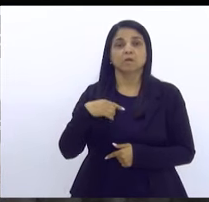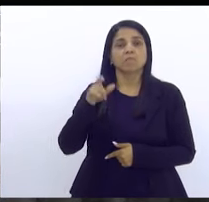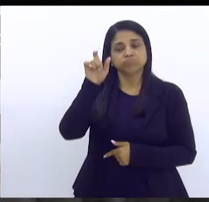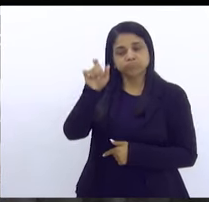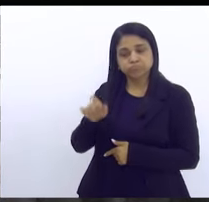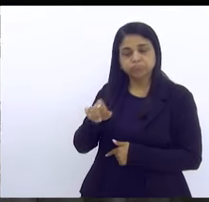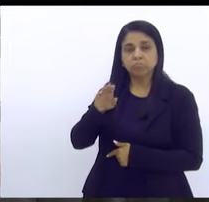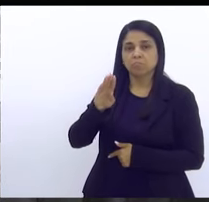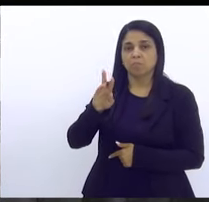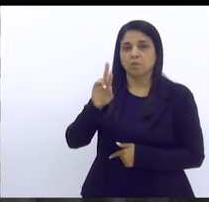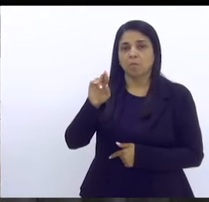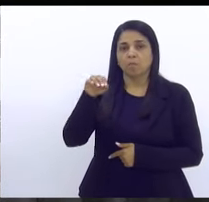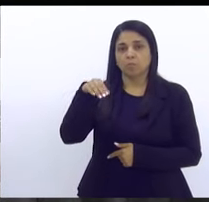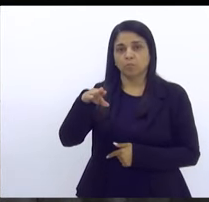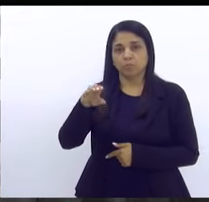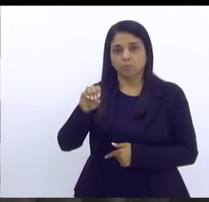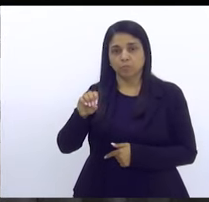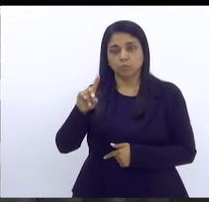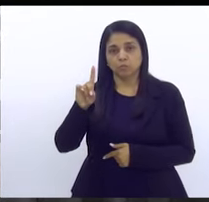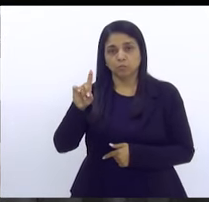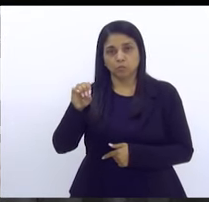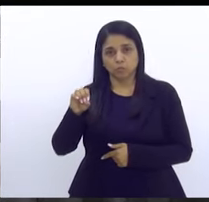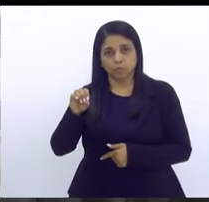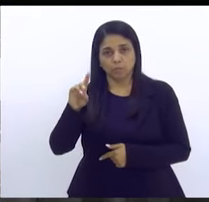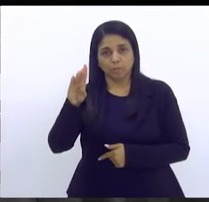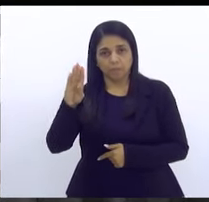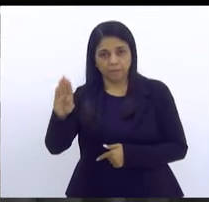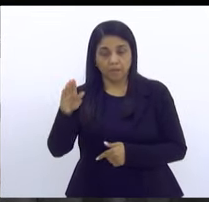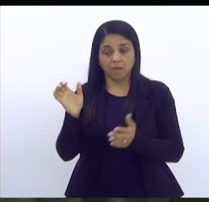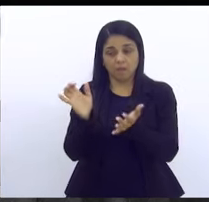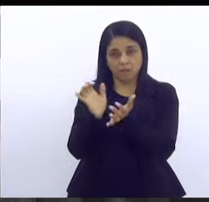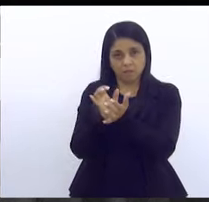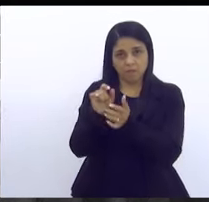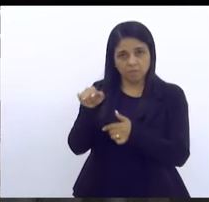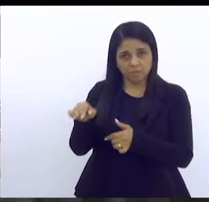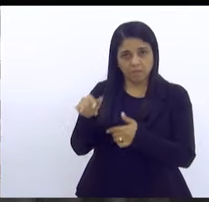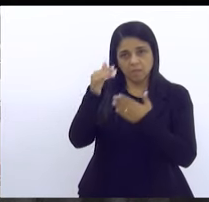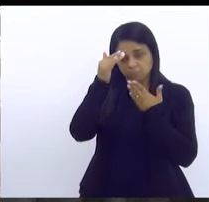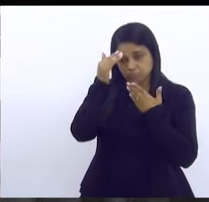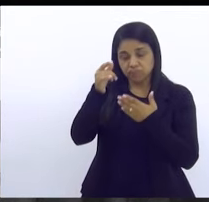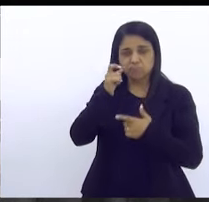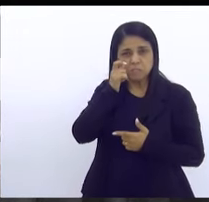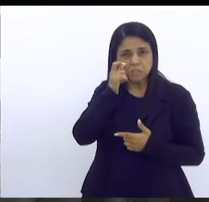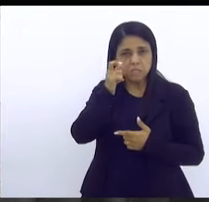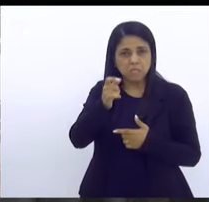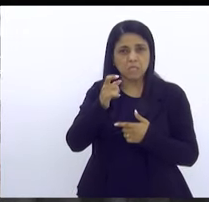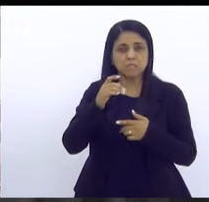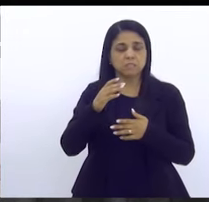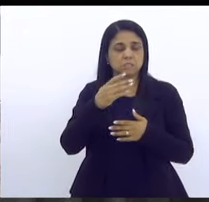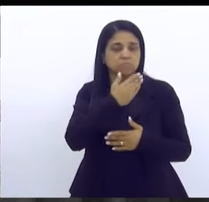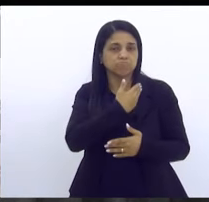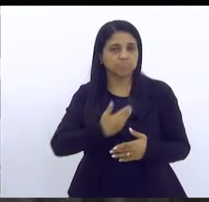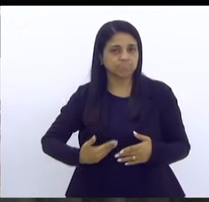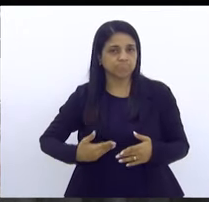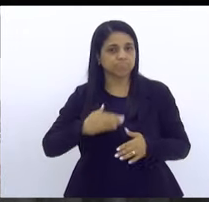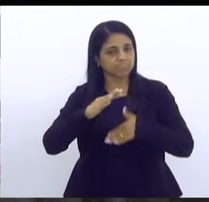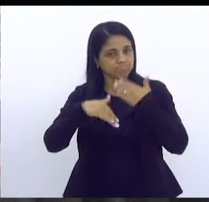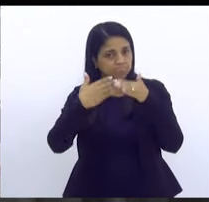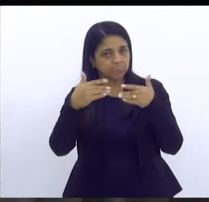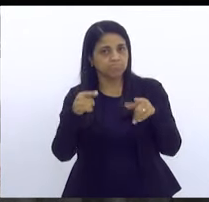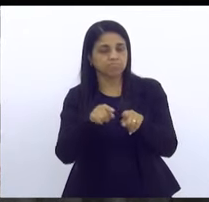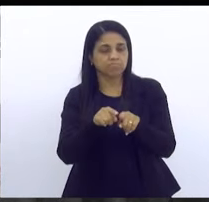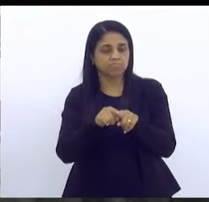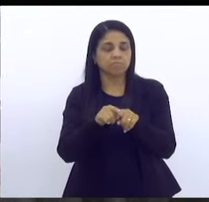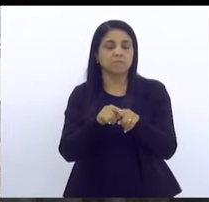sua equipe, a sua competência, o seu compromisso com o interesse público, agradecer a forma